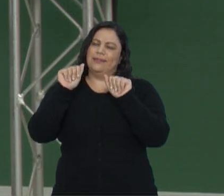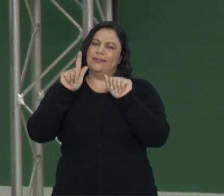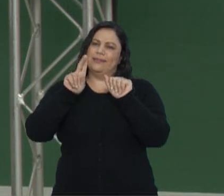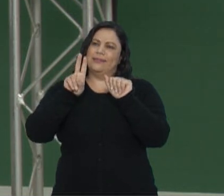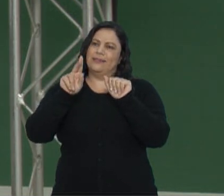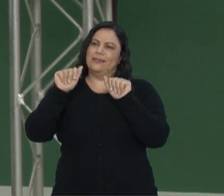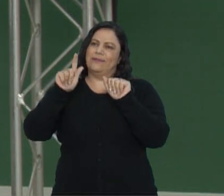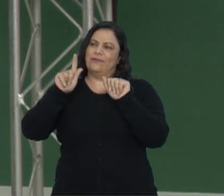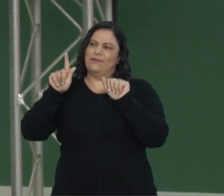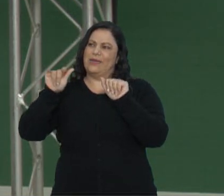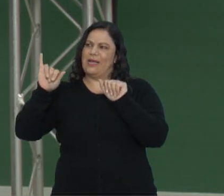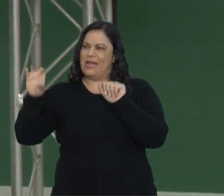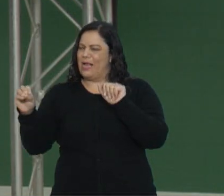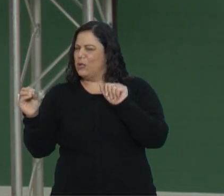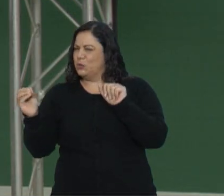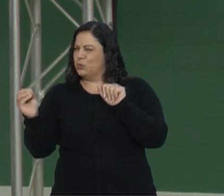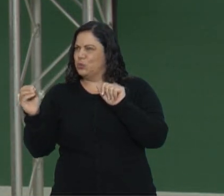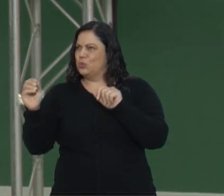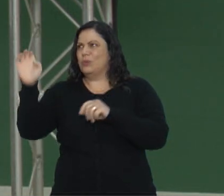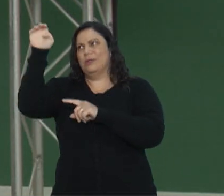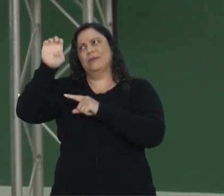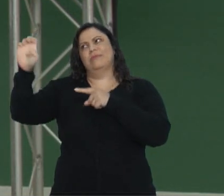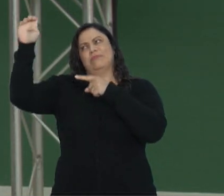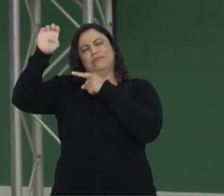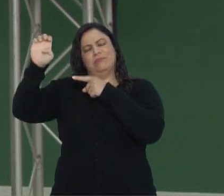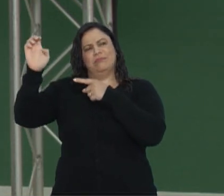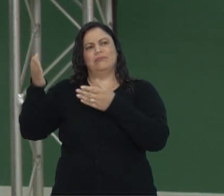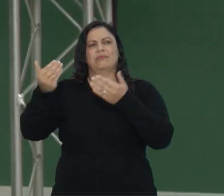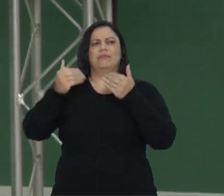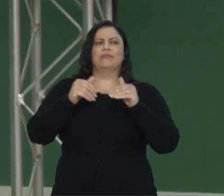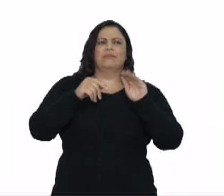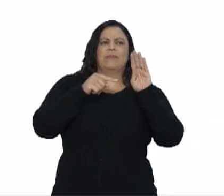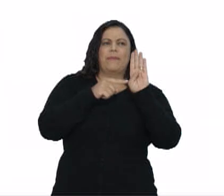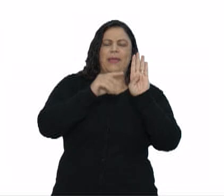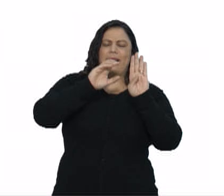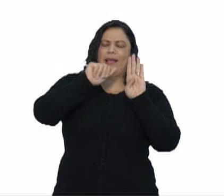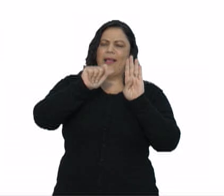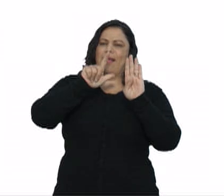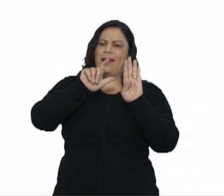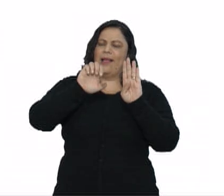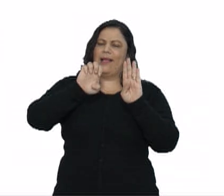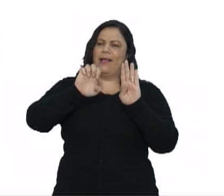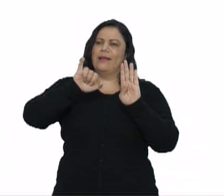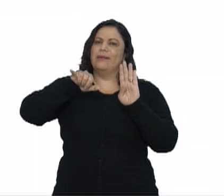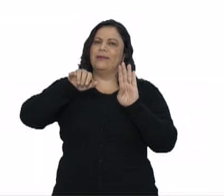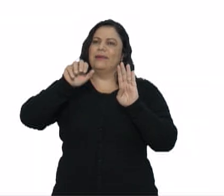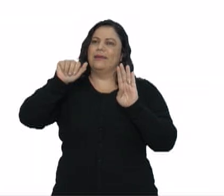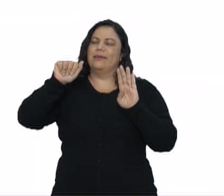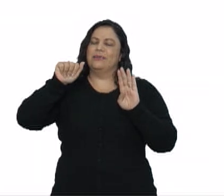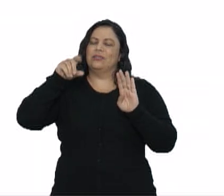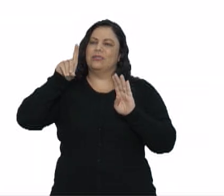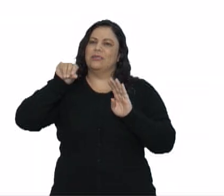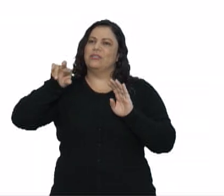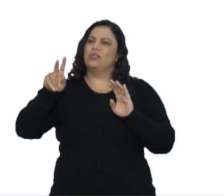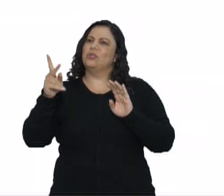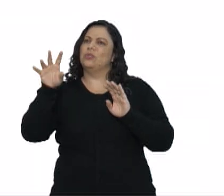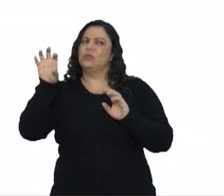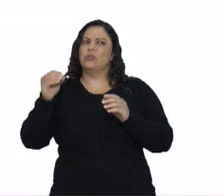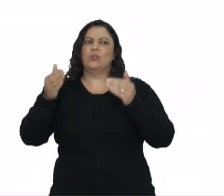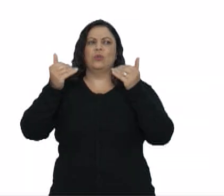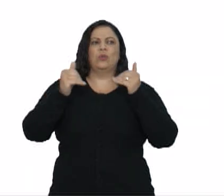Não faz parte do nosso barroco. Aleijadinho ou o mestre Ataíde? Lógico que é o mestre Ataíde, que era o cara